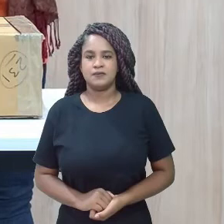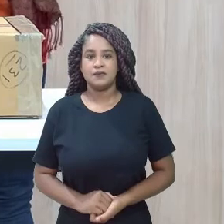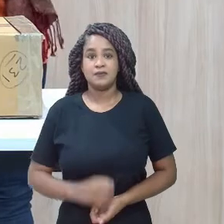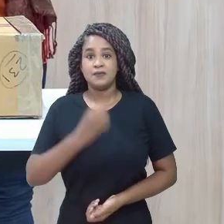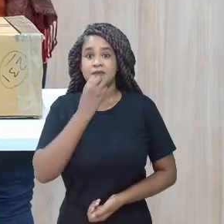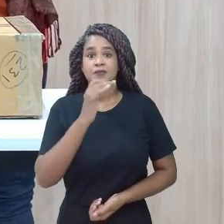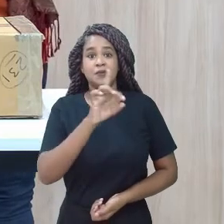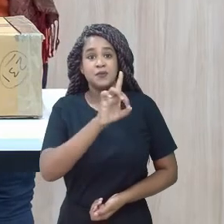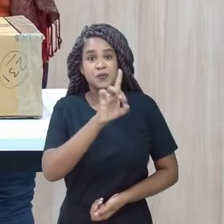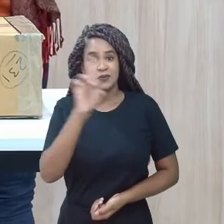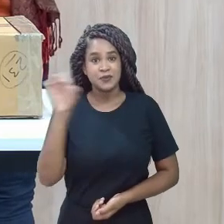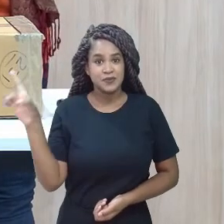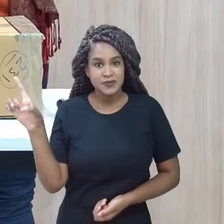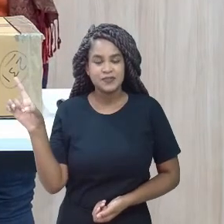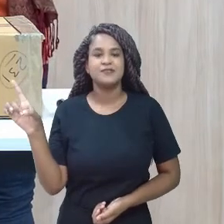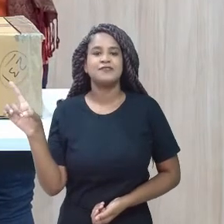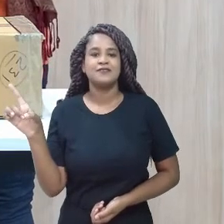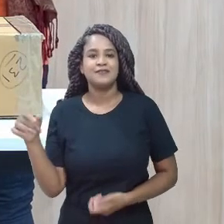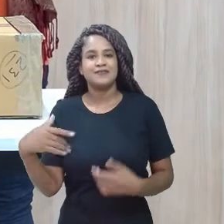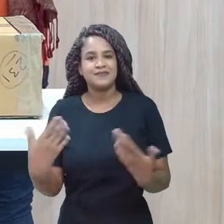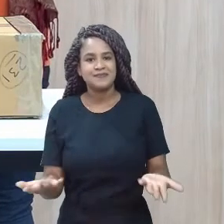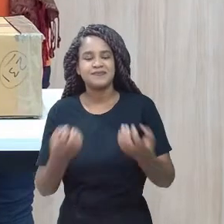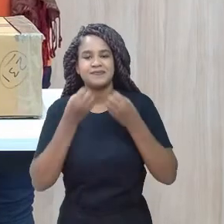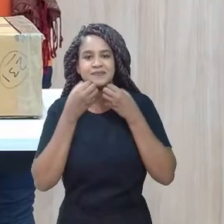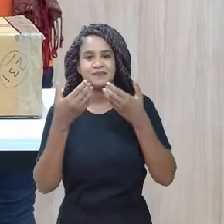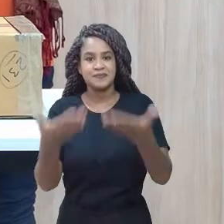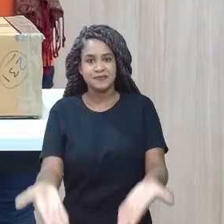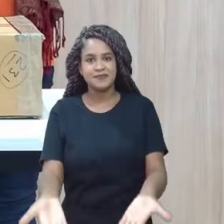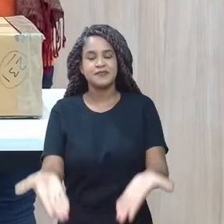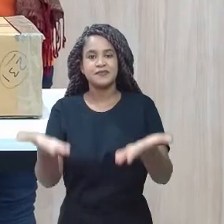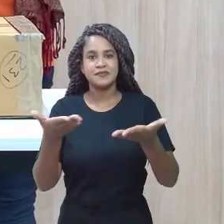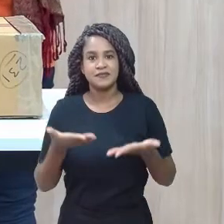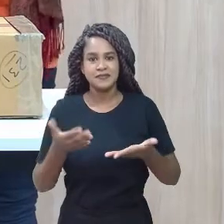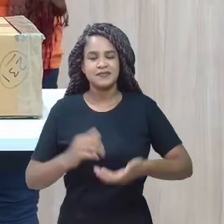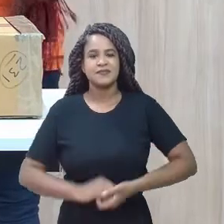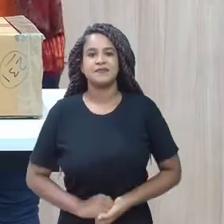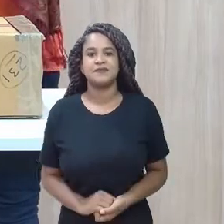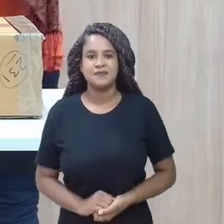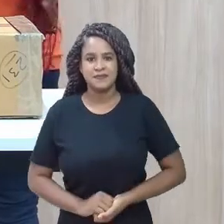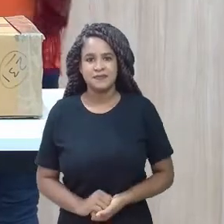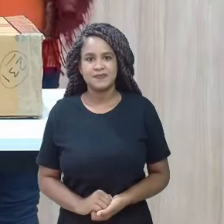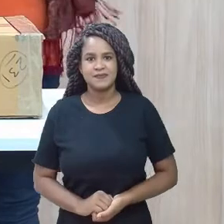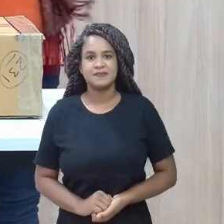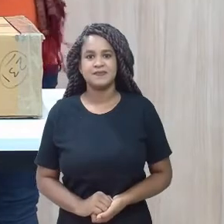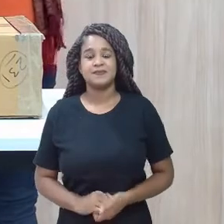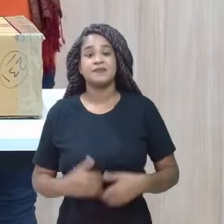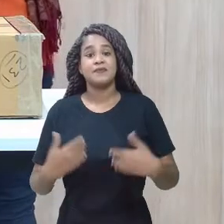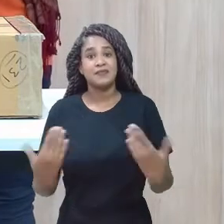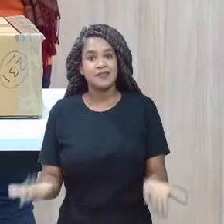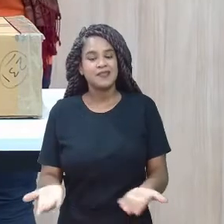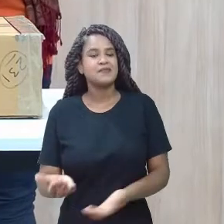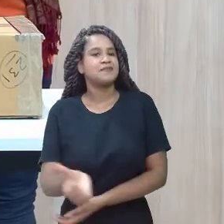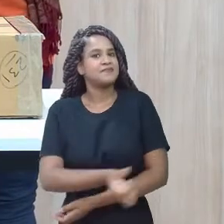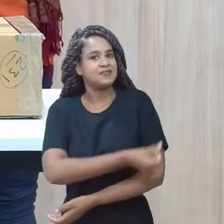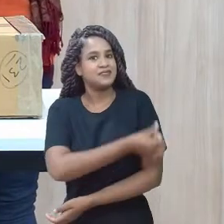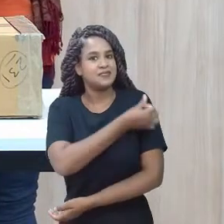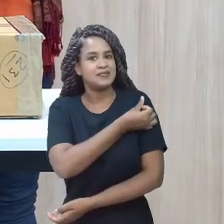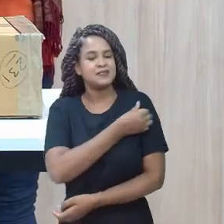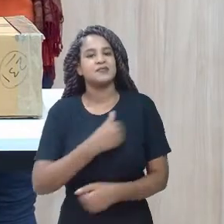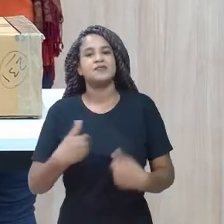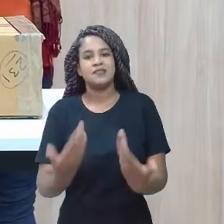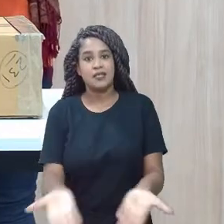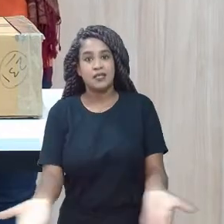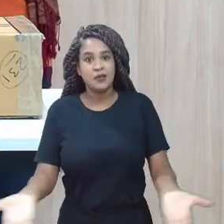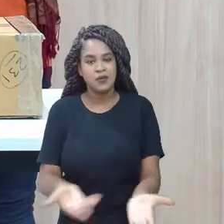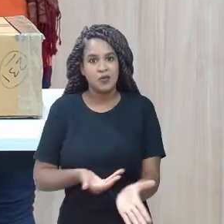Bom dia, meus amores, sejam bem-vindos. E aí, sexto ano, vamos começar